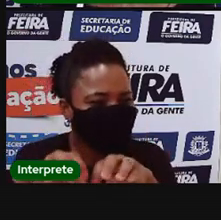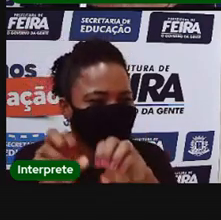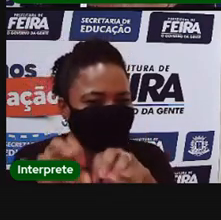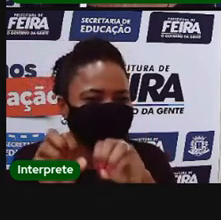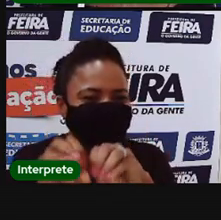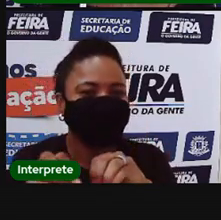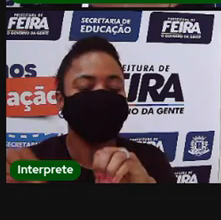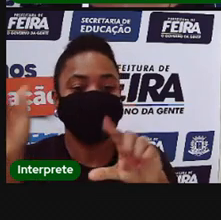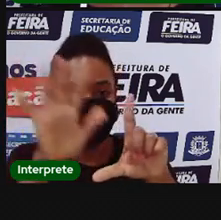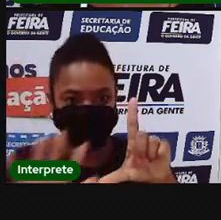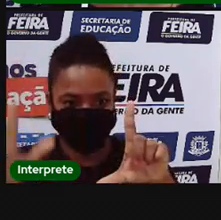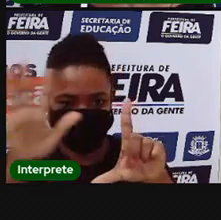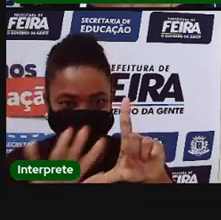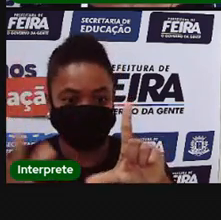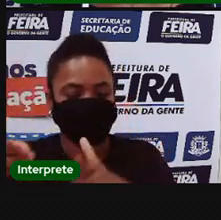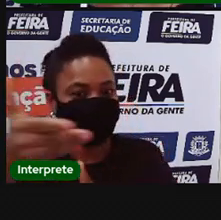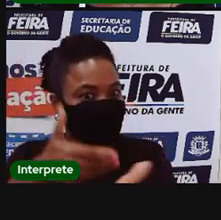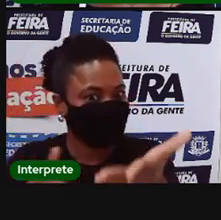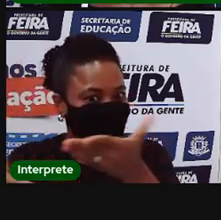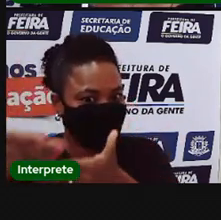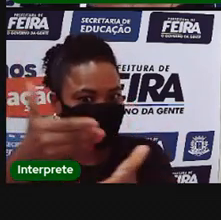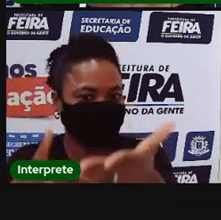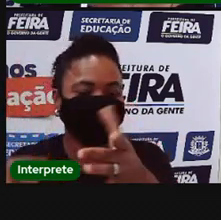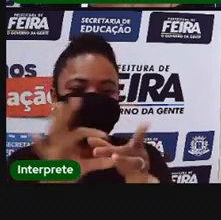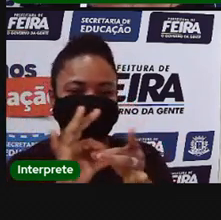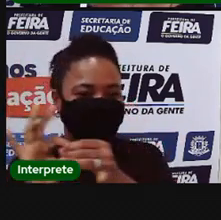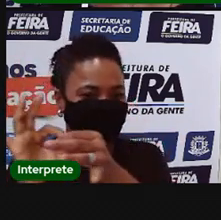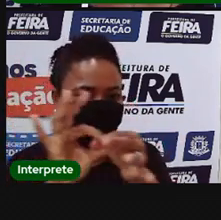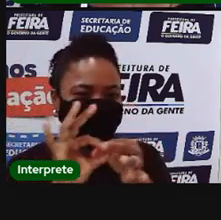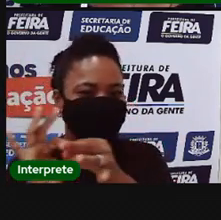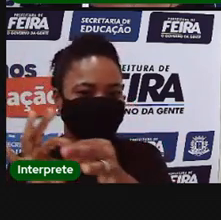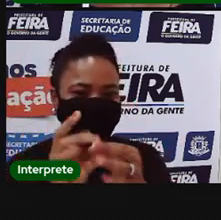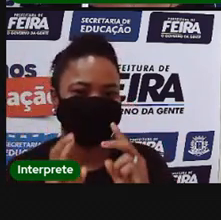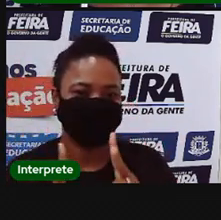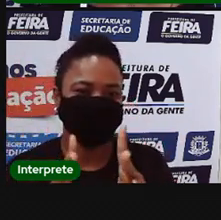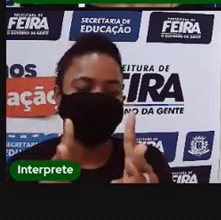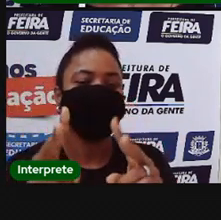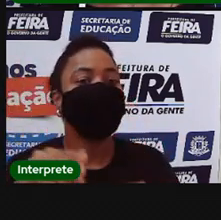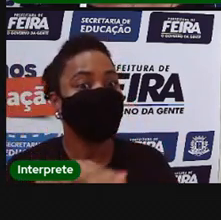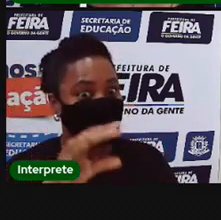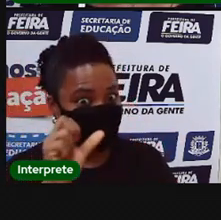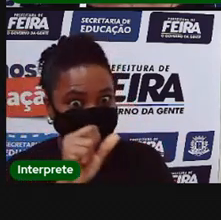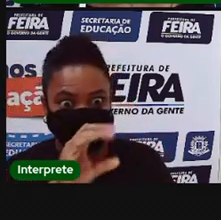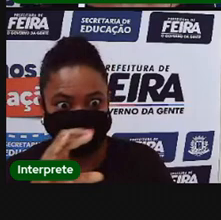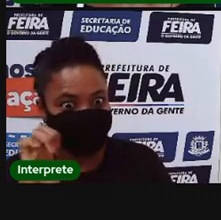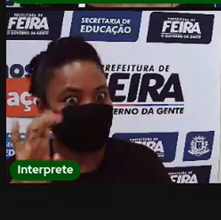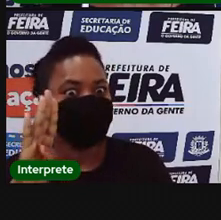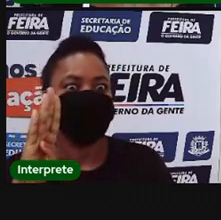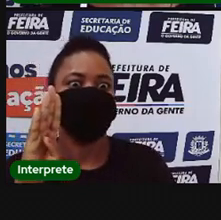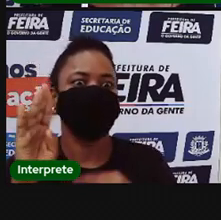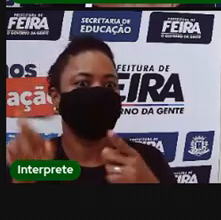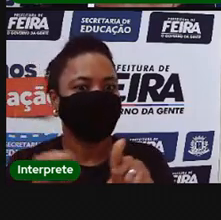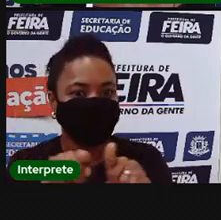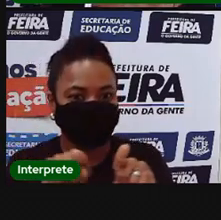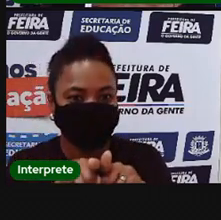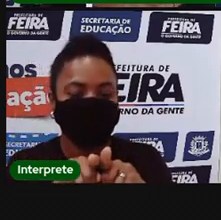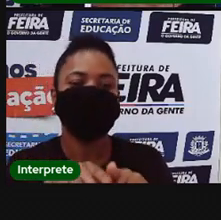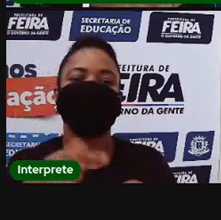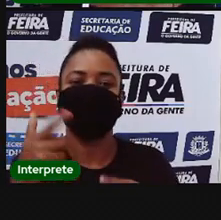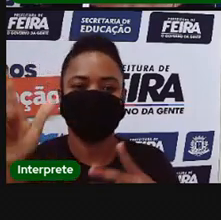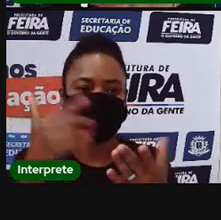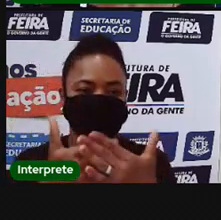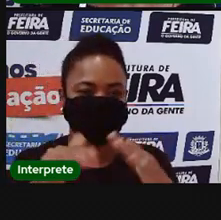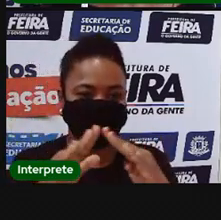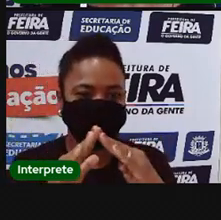precisa continuar, tá certo? Então, um abraço para o pessoal do SEB, do Centro de Educação Monteiro